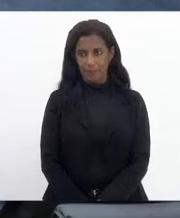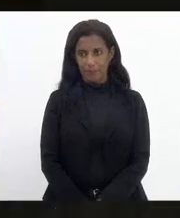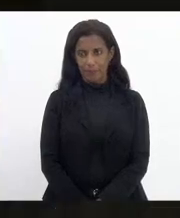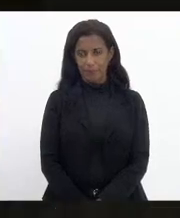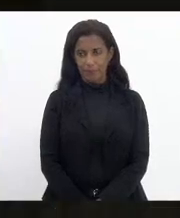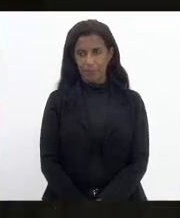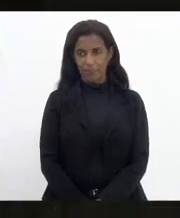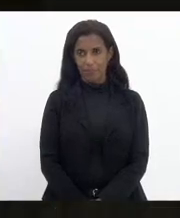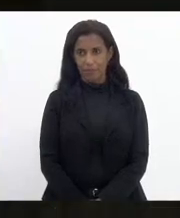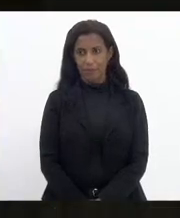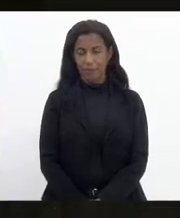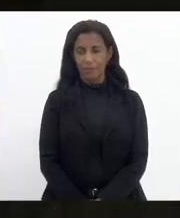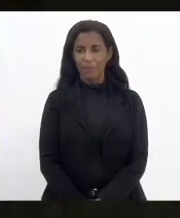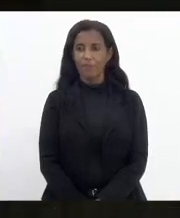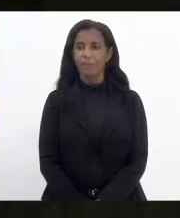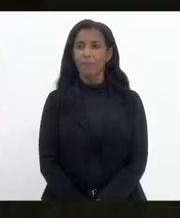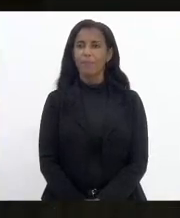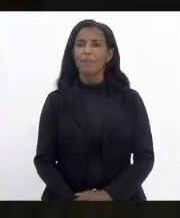Deputado